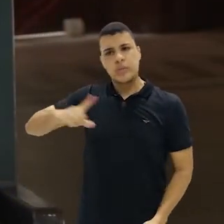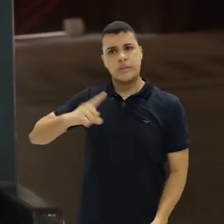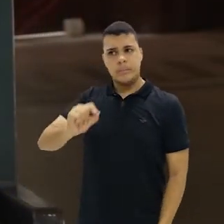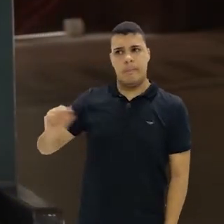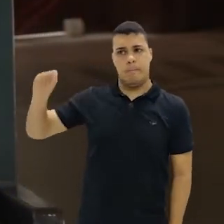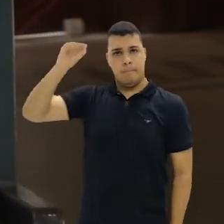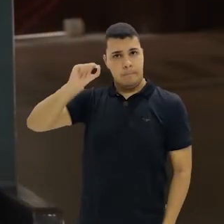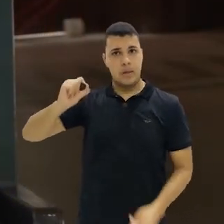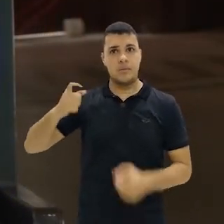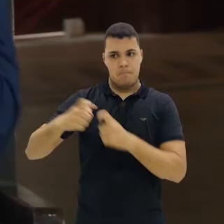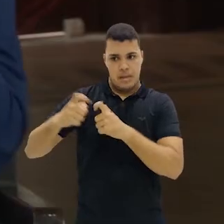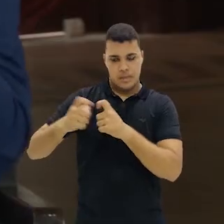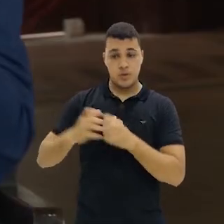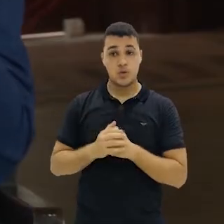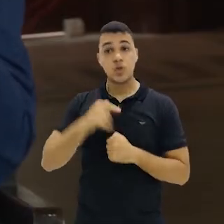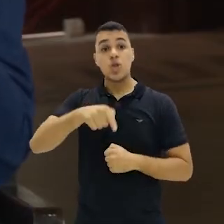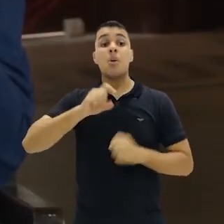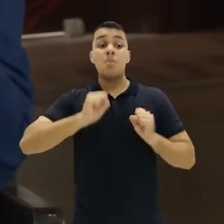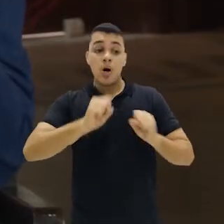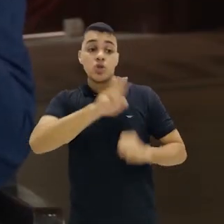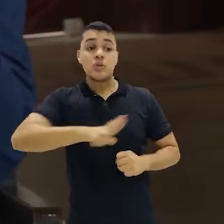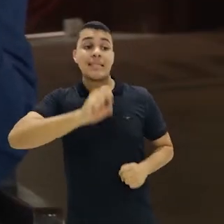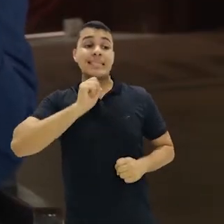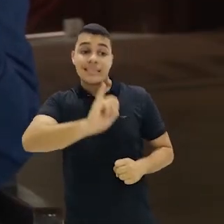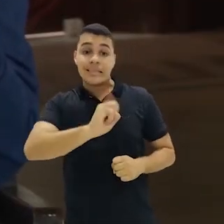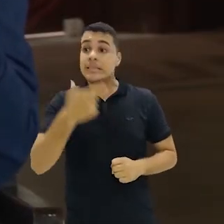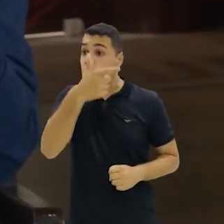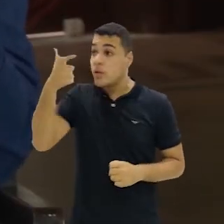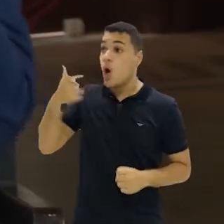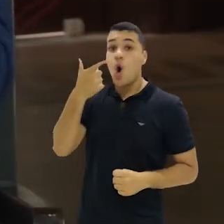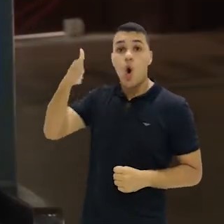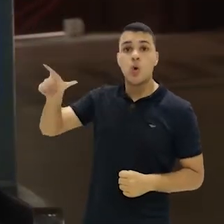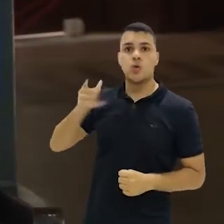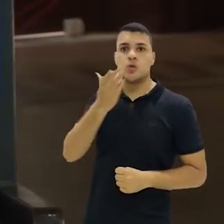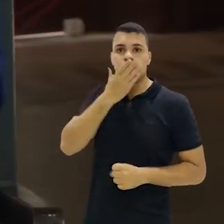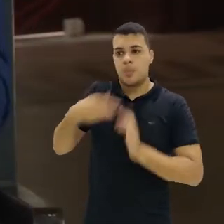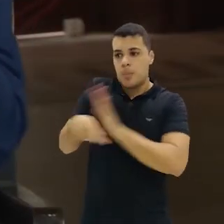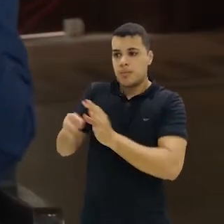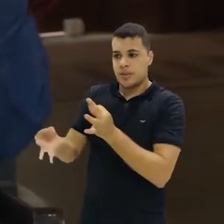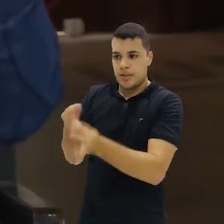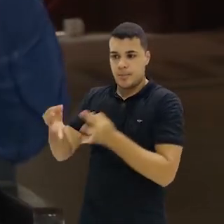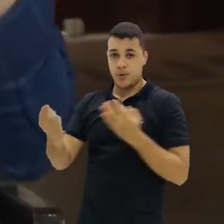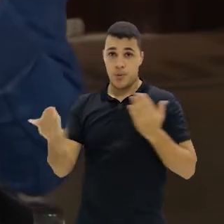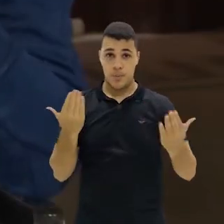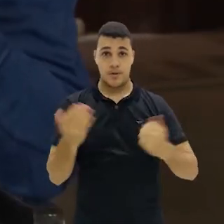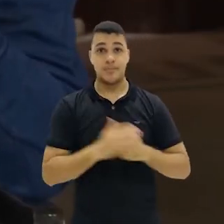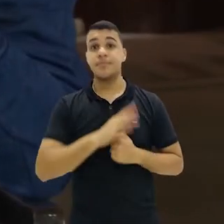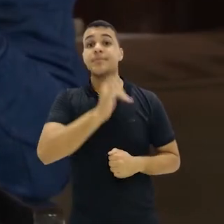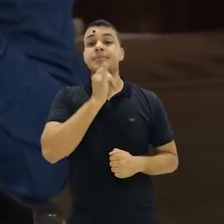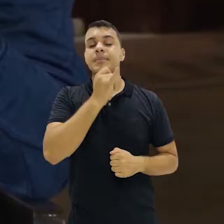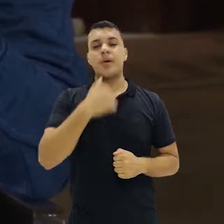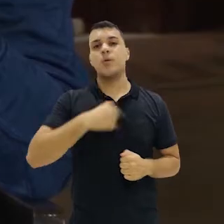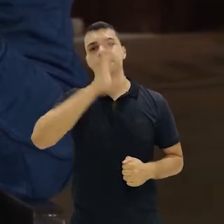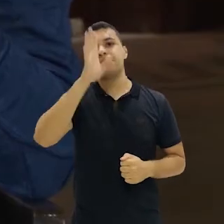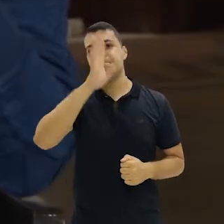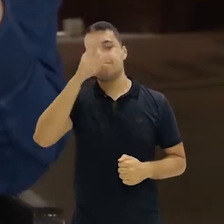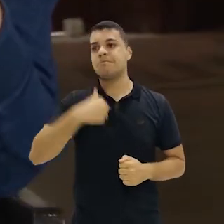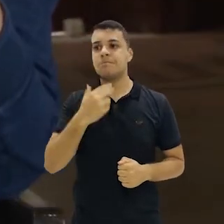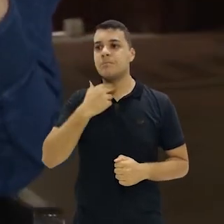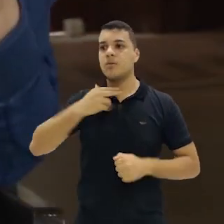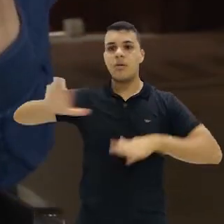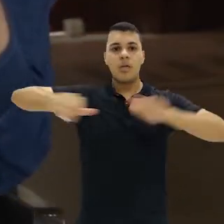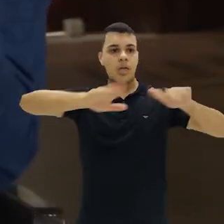tratamento para comparação. Por exemplo, eu não posso pegar pacientes com pneumonia, onde eu vou testar um novo antibiótico